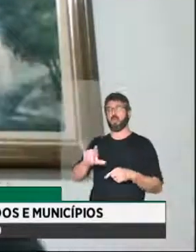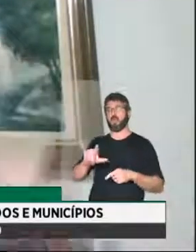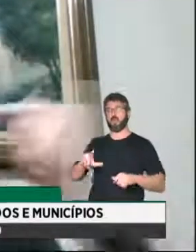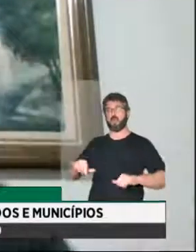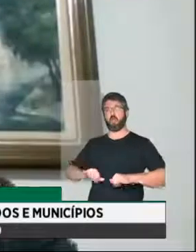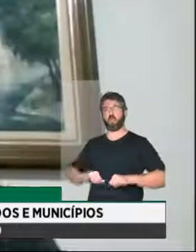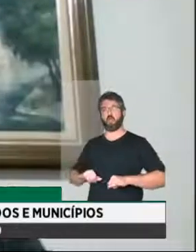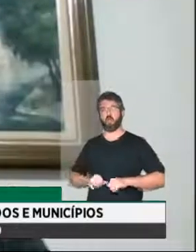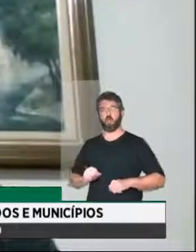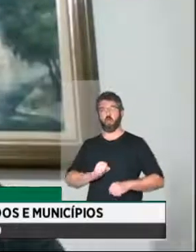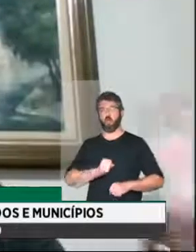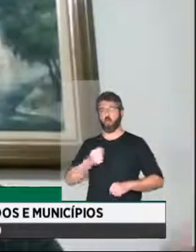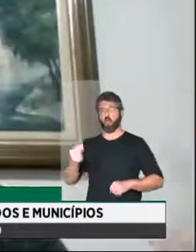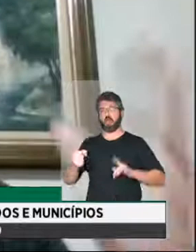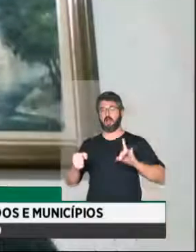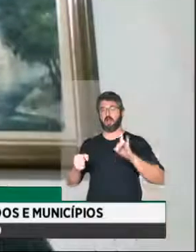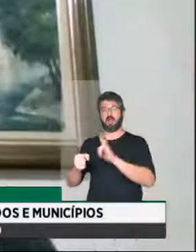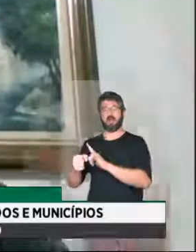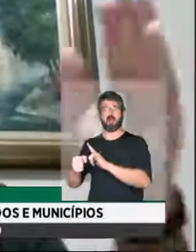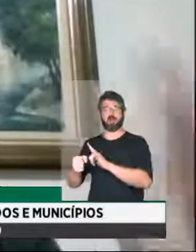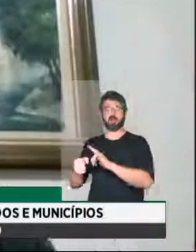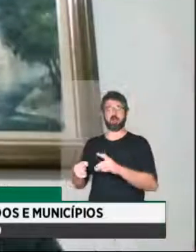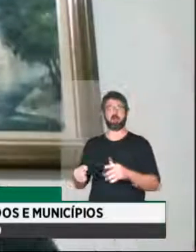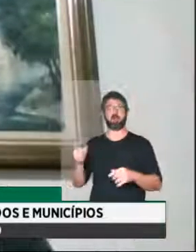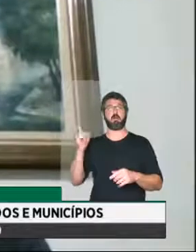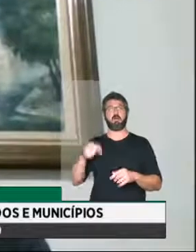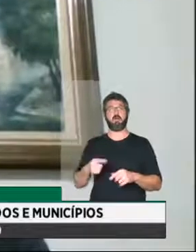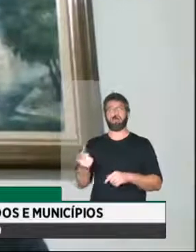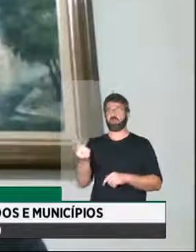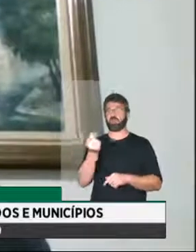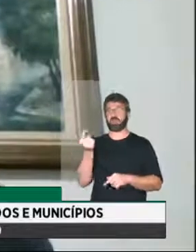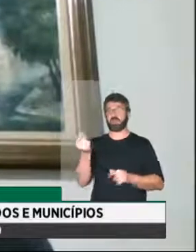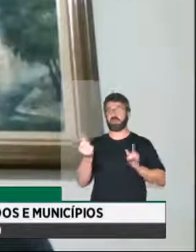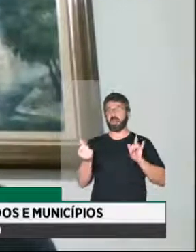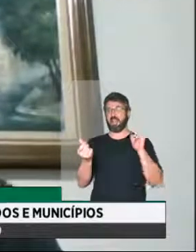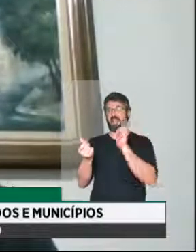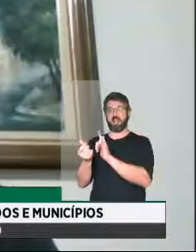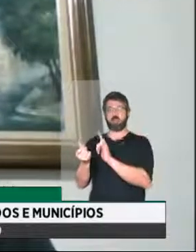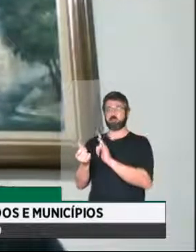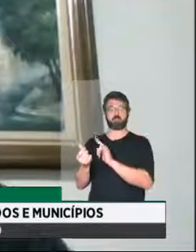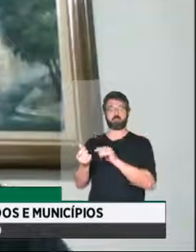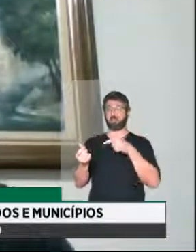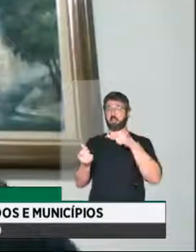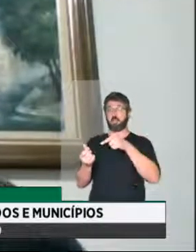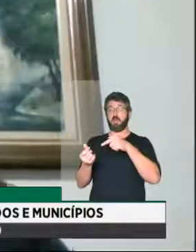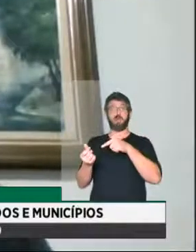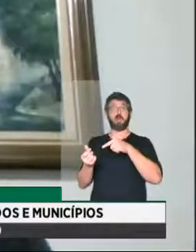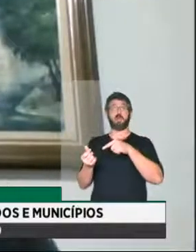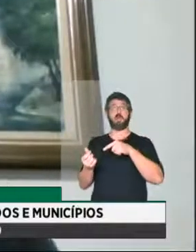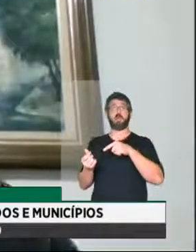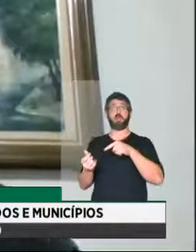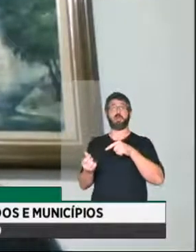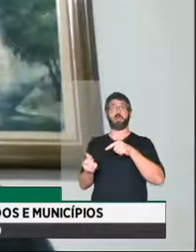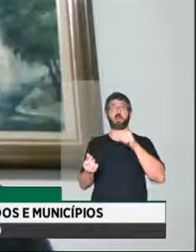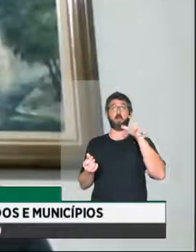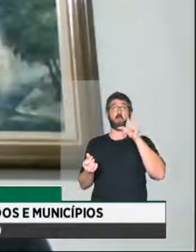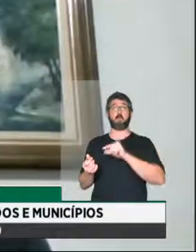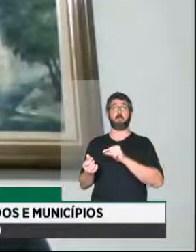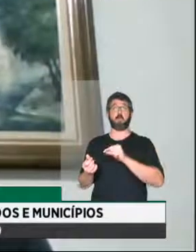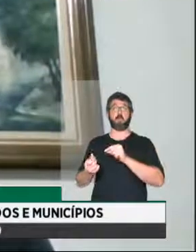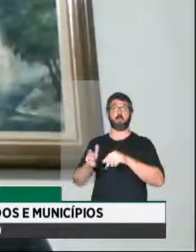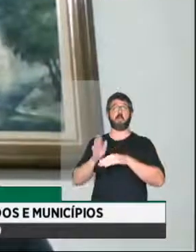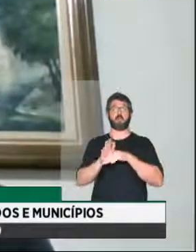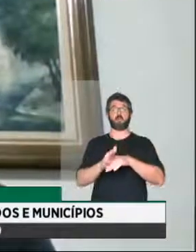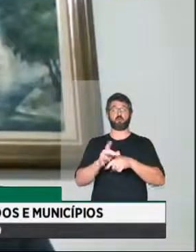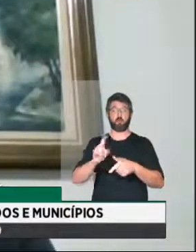à vida, ódio ao povo e amor, quiçá, ao grande capital financeiro, que realmente é o menos enfrenta problema